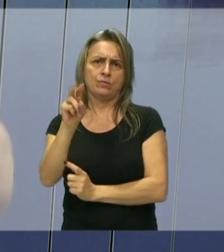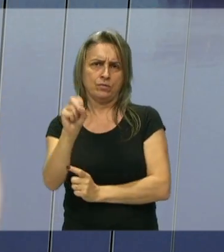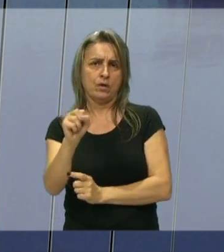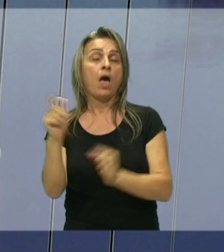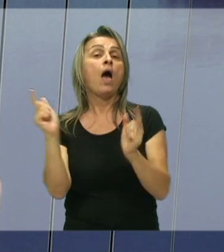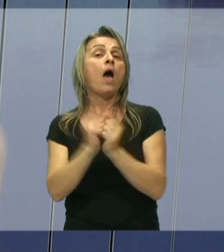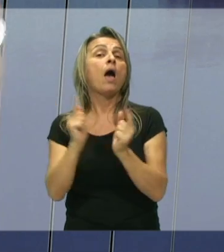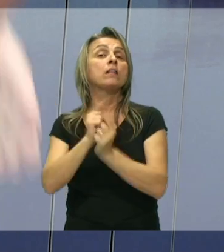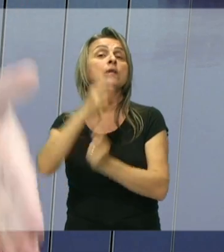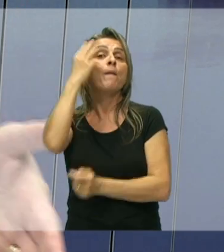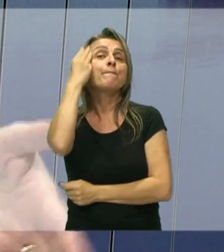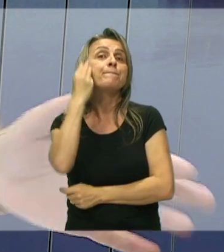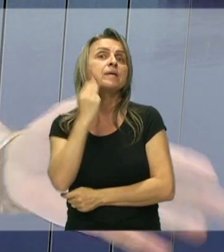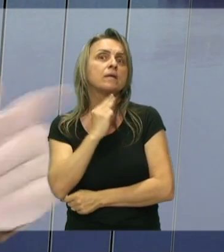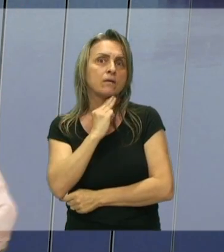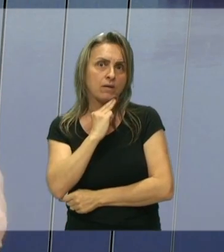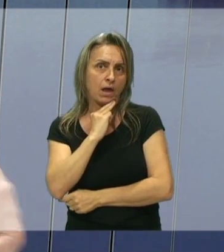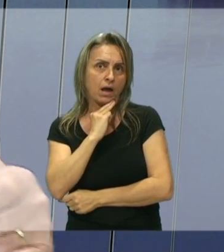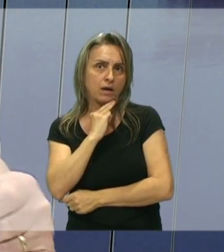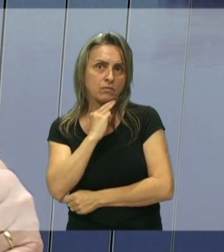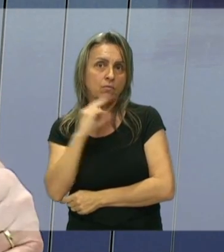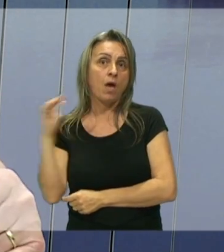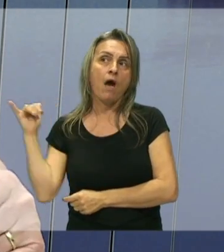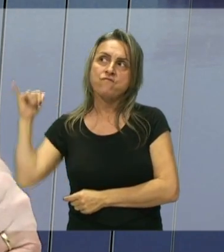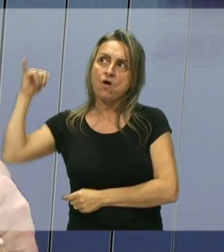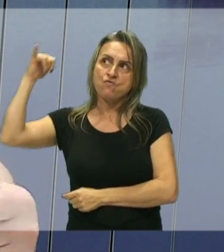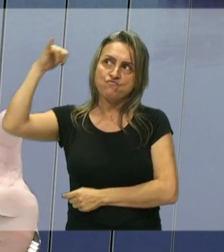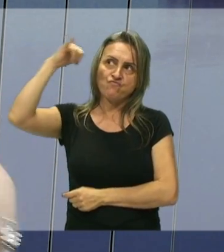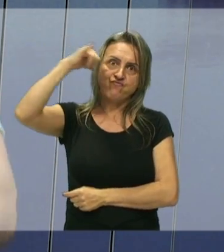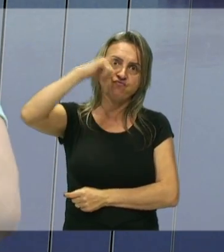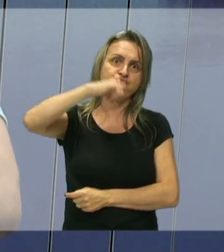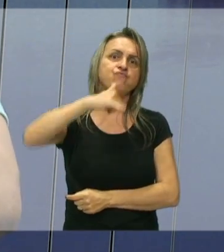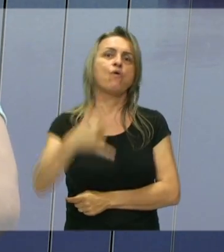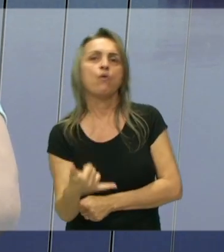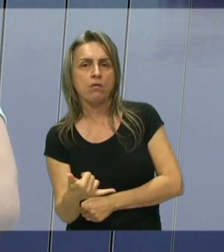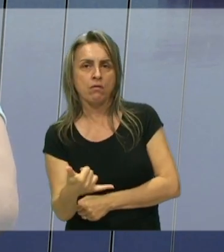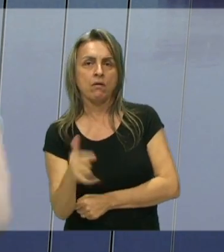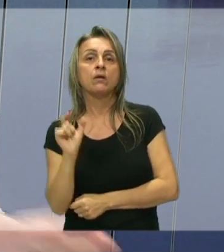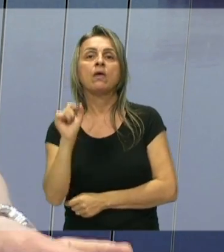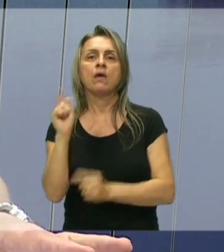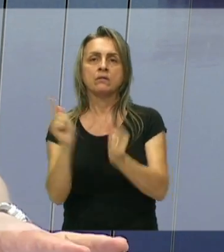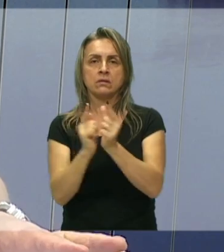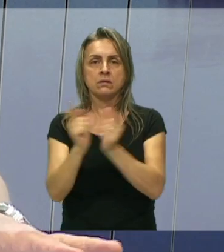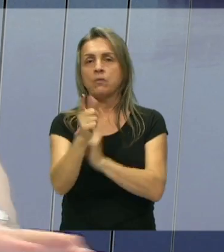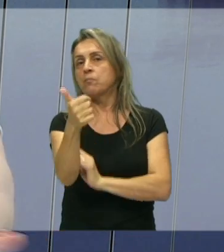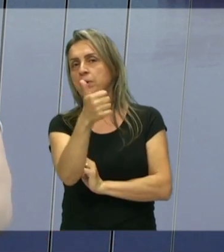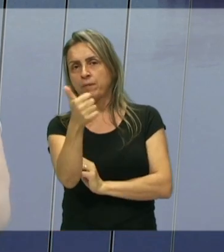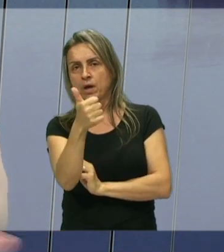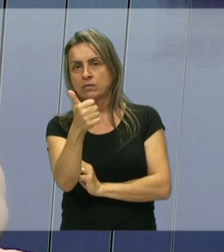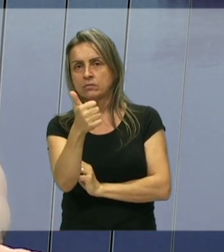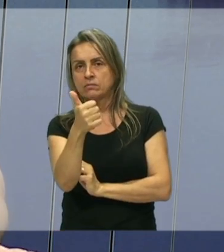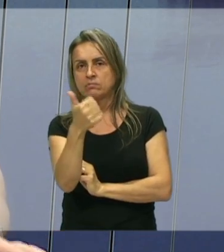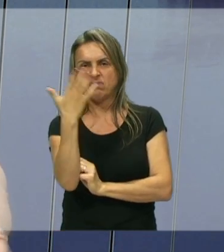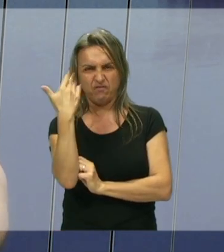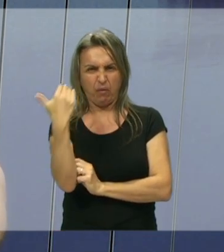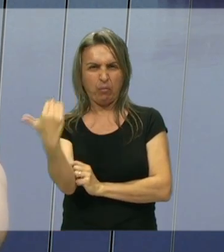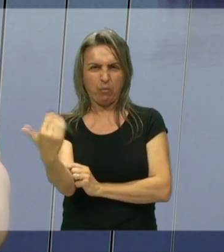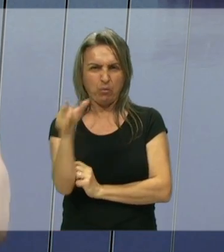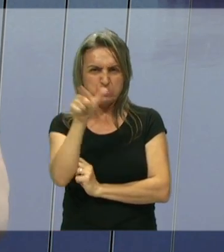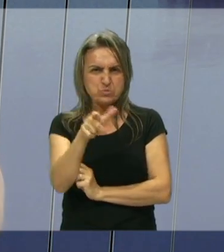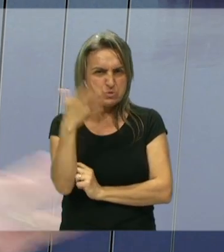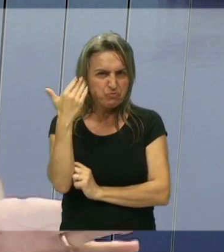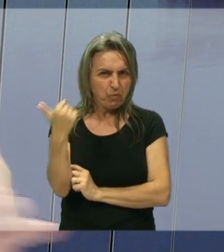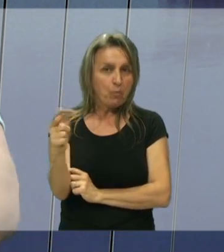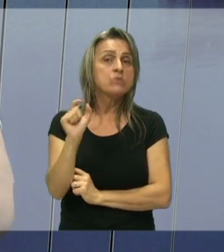avião do Luciano Huck, quem atendeu primeiro foi o SAMU. Então, ele está para atender a todos, porque todos contribuem